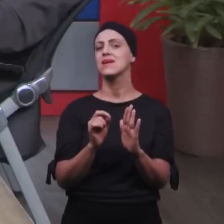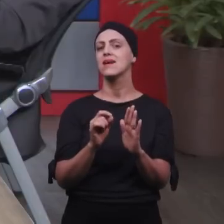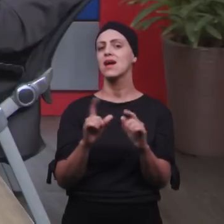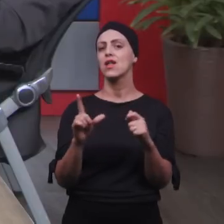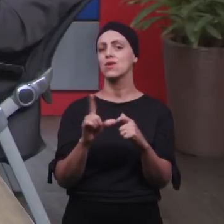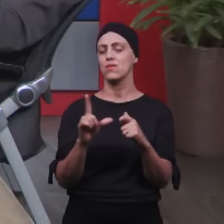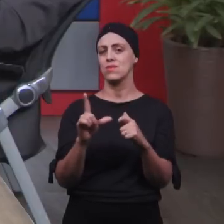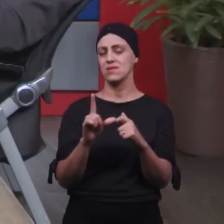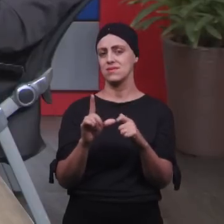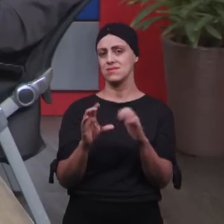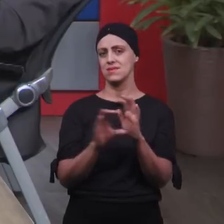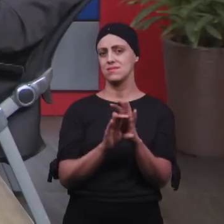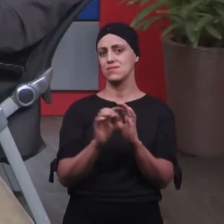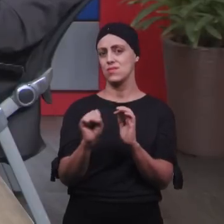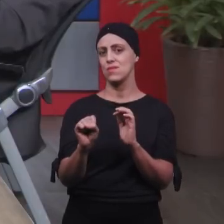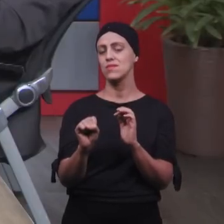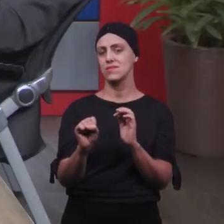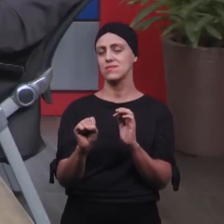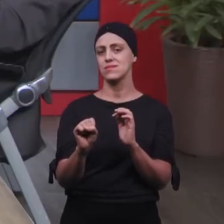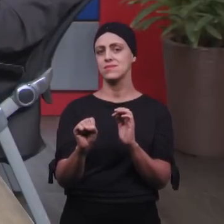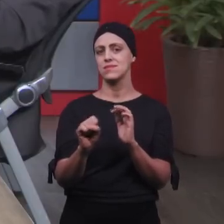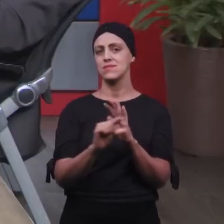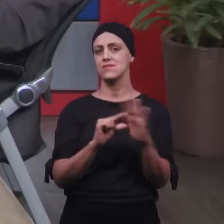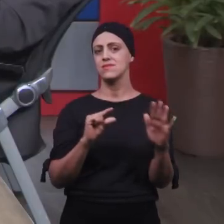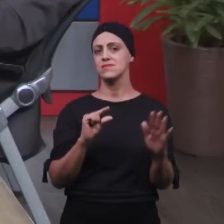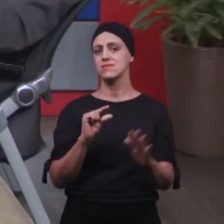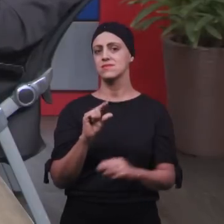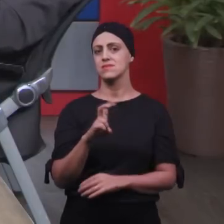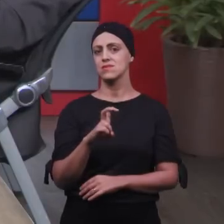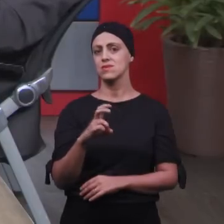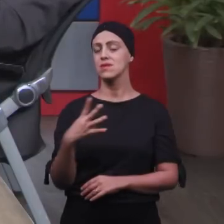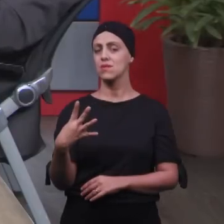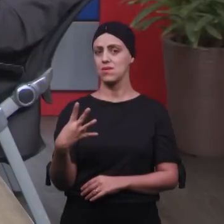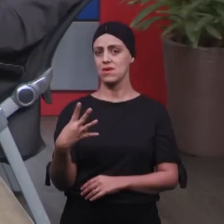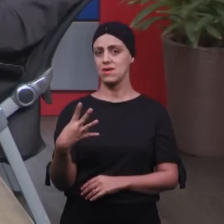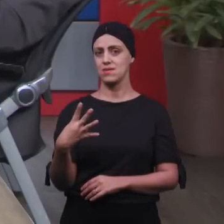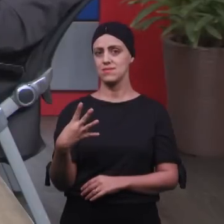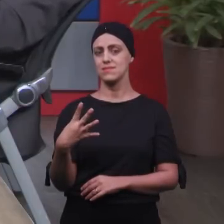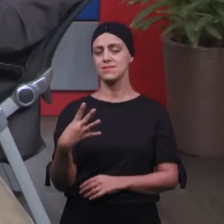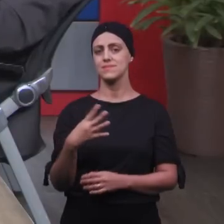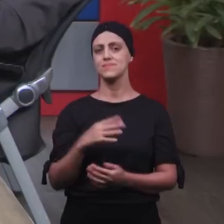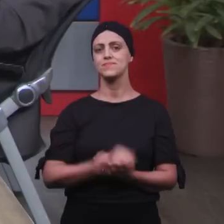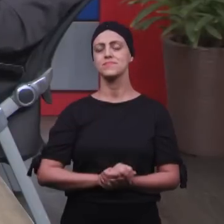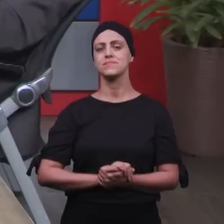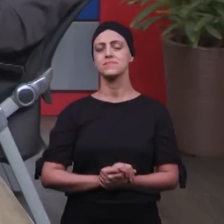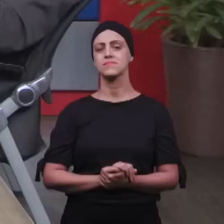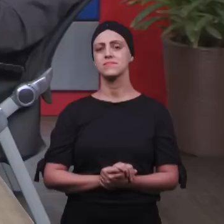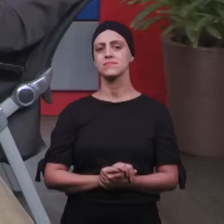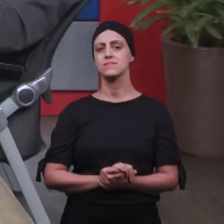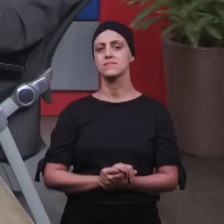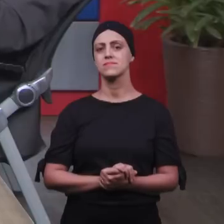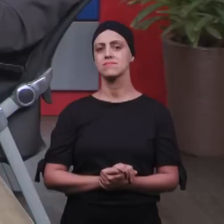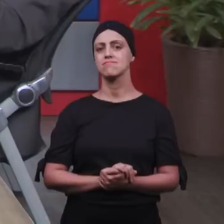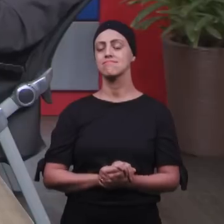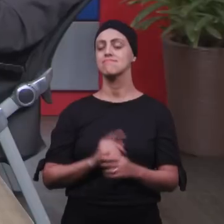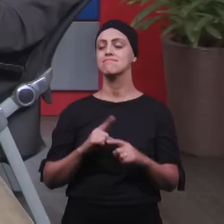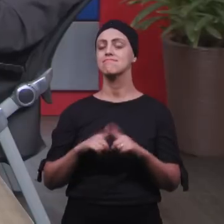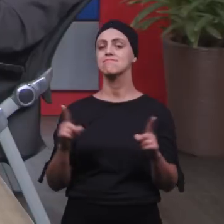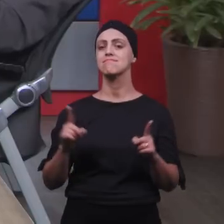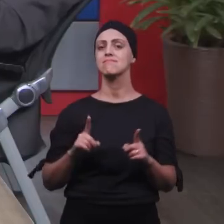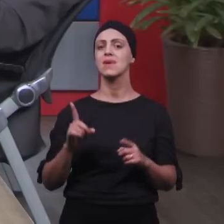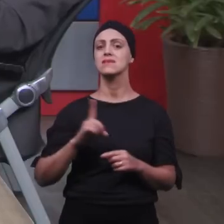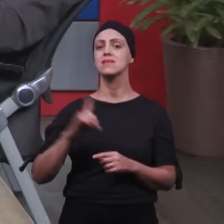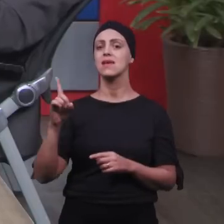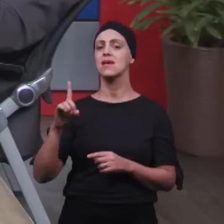Lucas, capítulo 8, versículos 54 ao 56. Mas ele, pegando-lhe